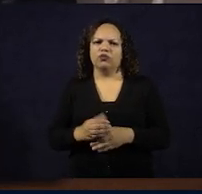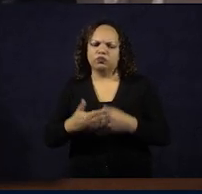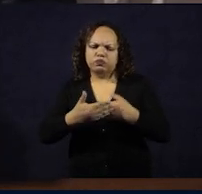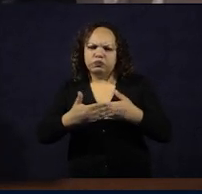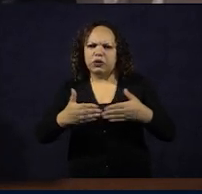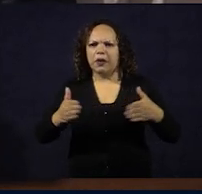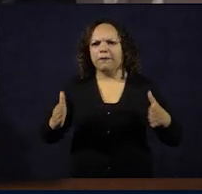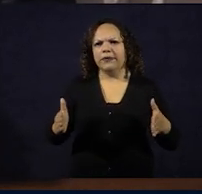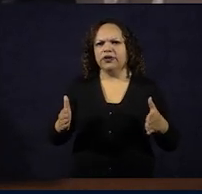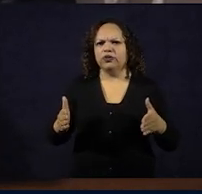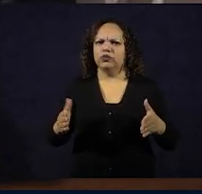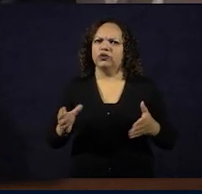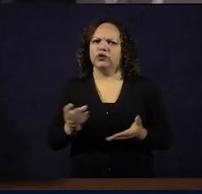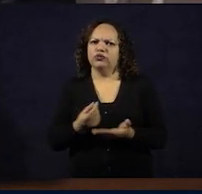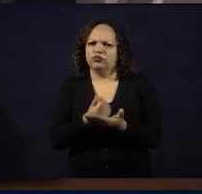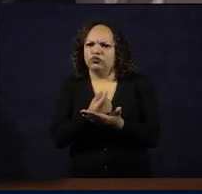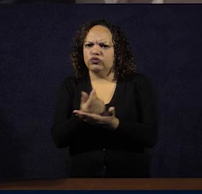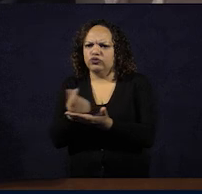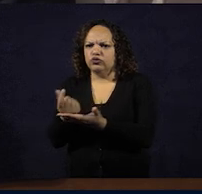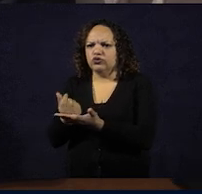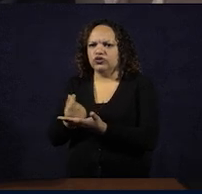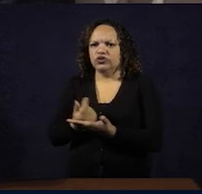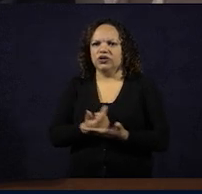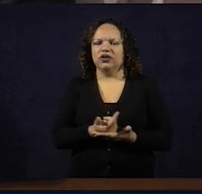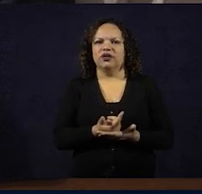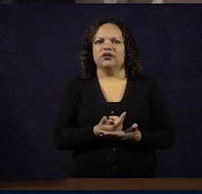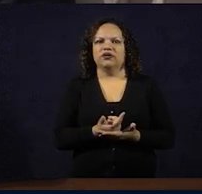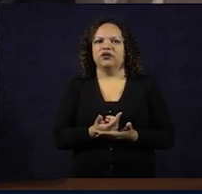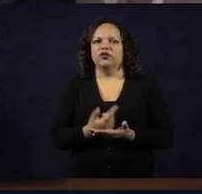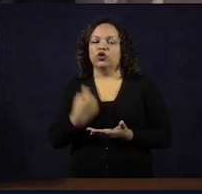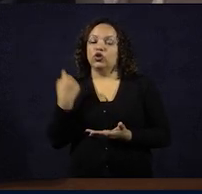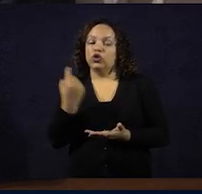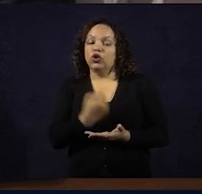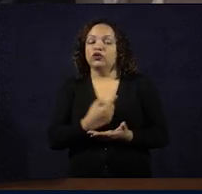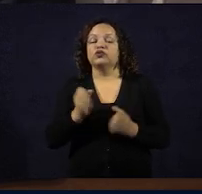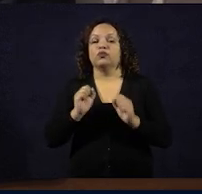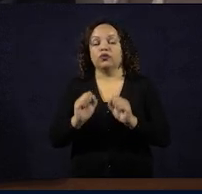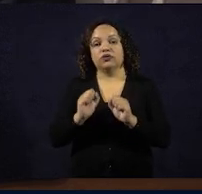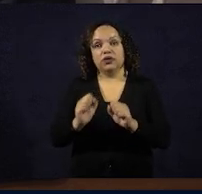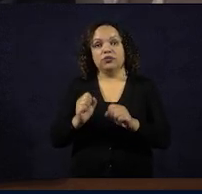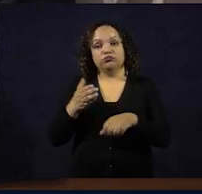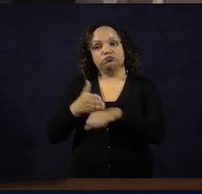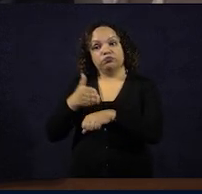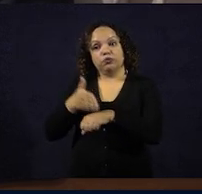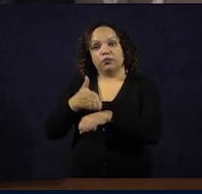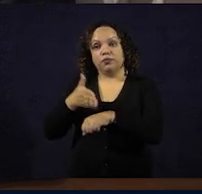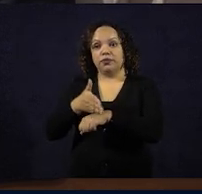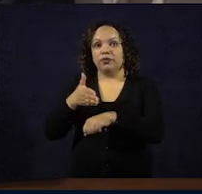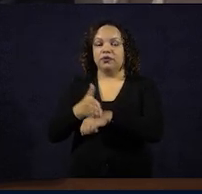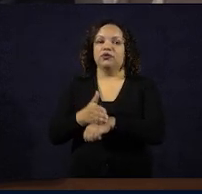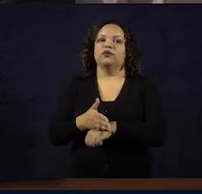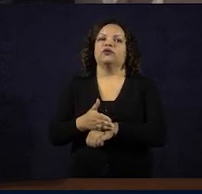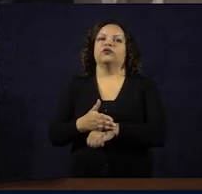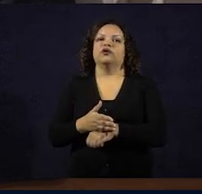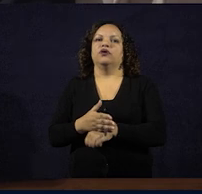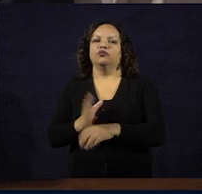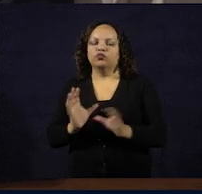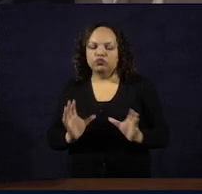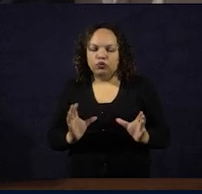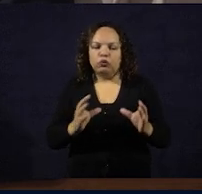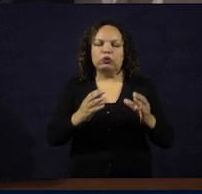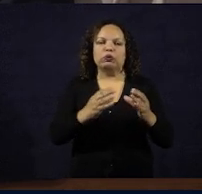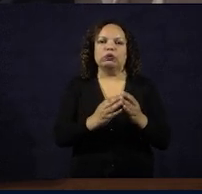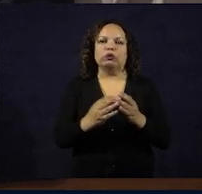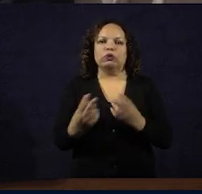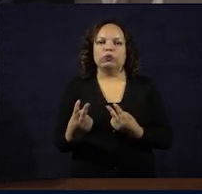nos idoso de 2004 e a gente tem o privilégio de ter participado de estudo as mesmas pessoas no mesmo